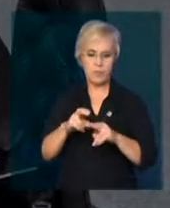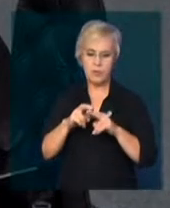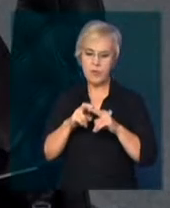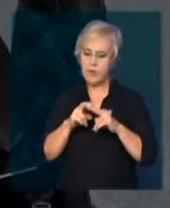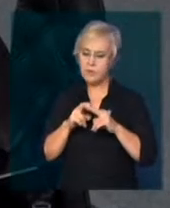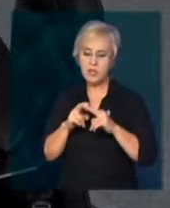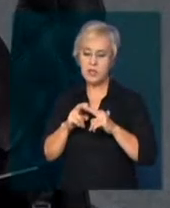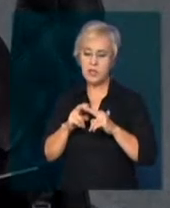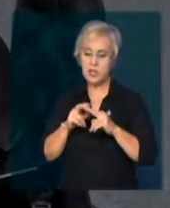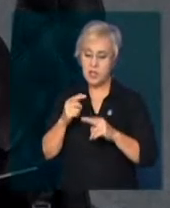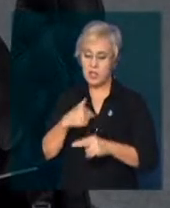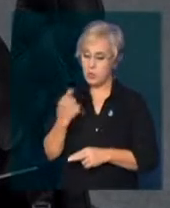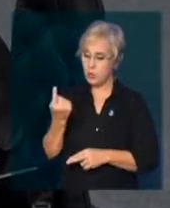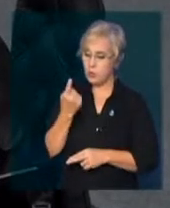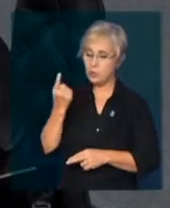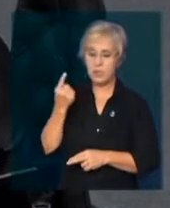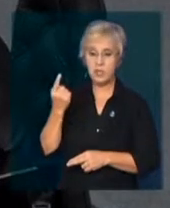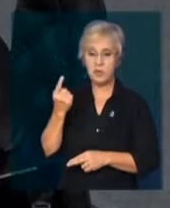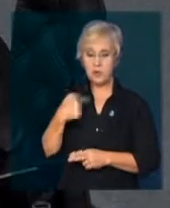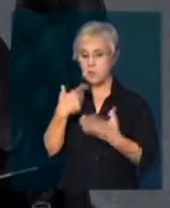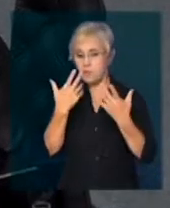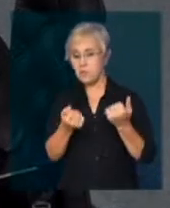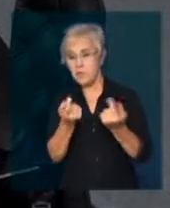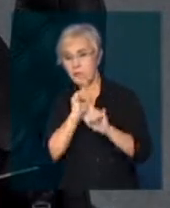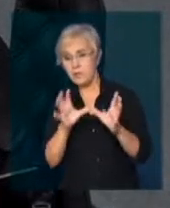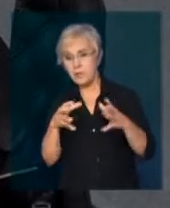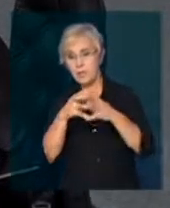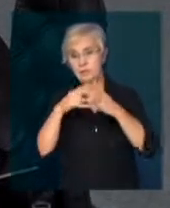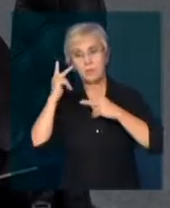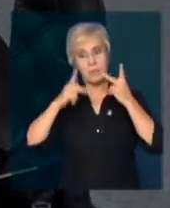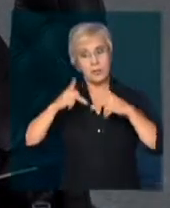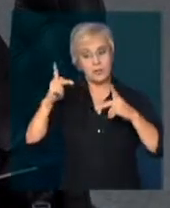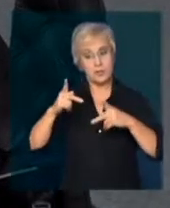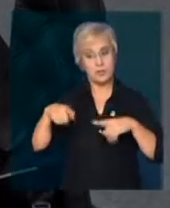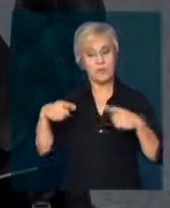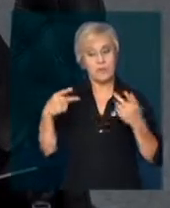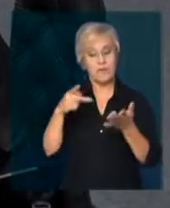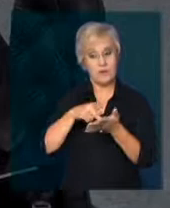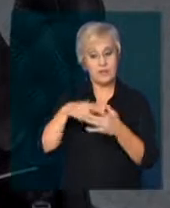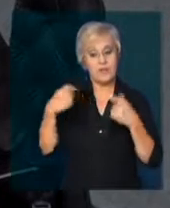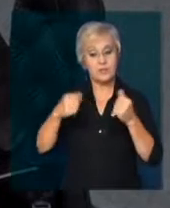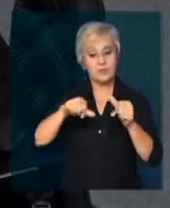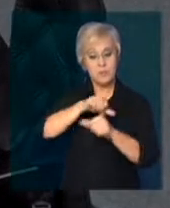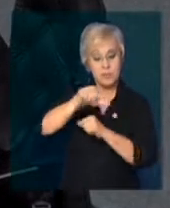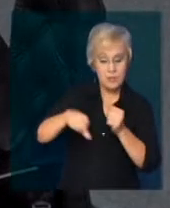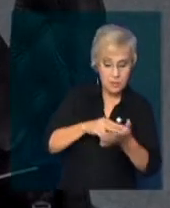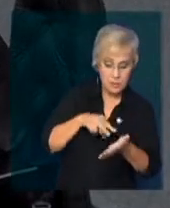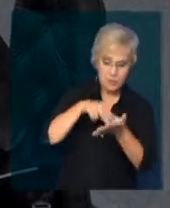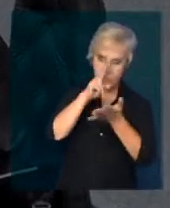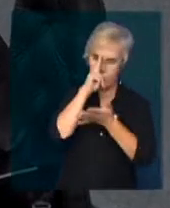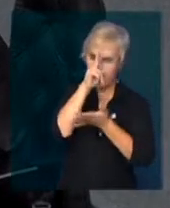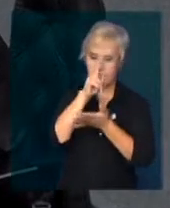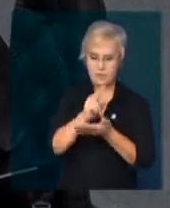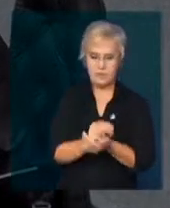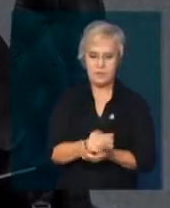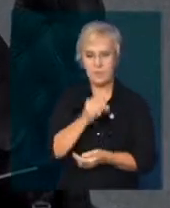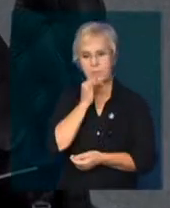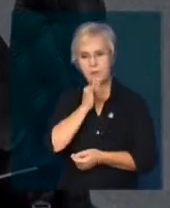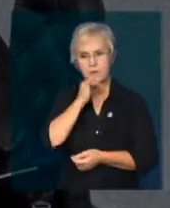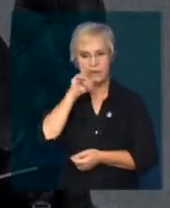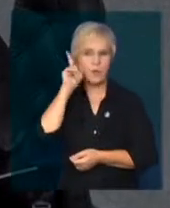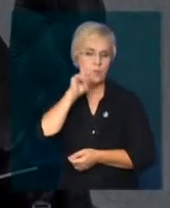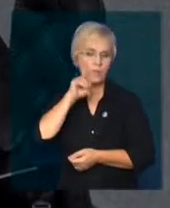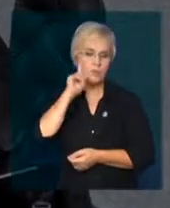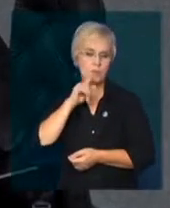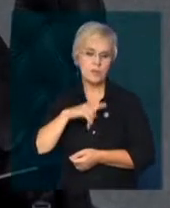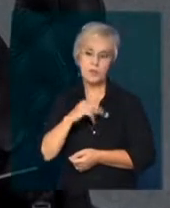nós precisamos fortalecer os partidos políticos. A candidatura avulsa se justifica, por exemplo, nos Estados Unidos, onde